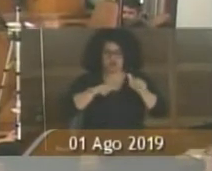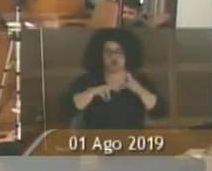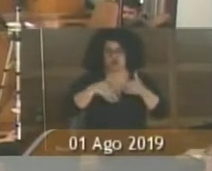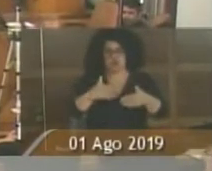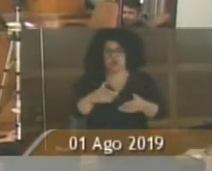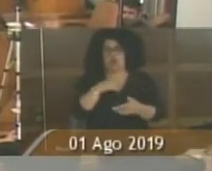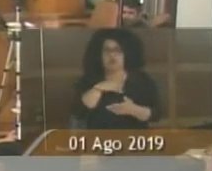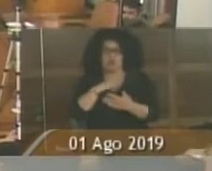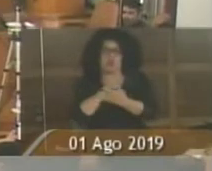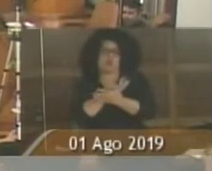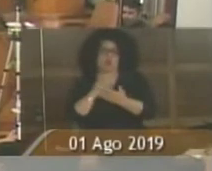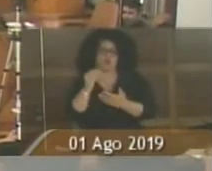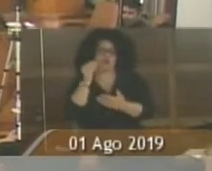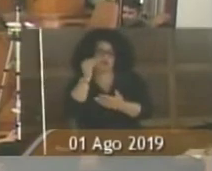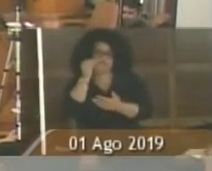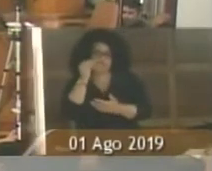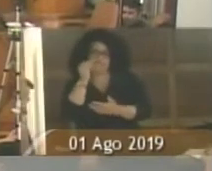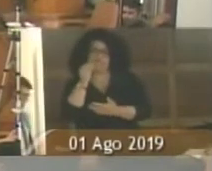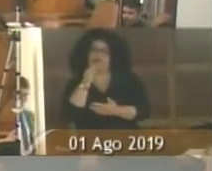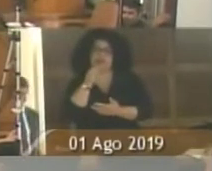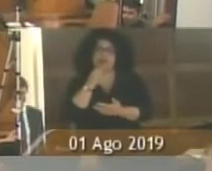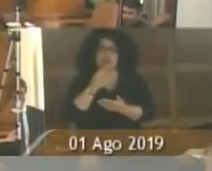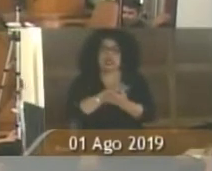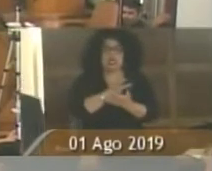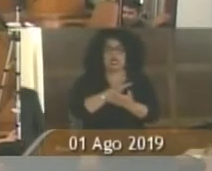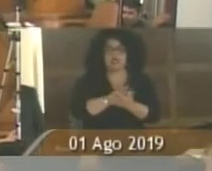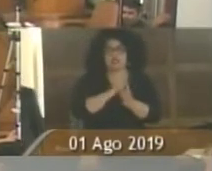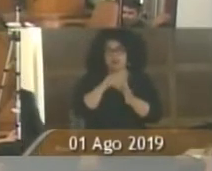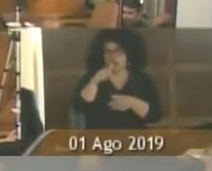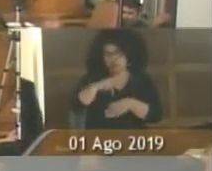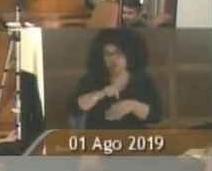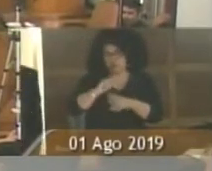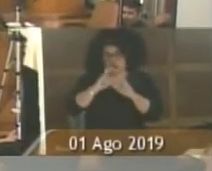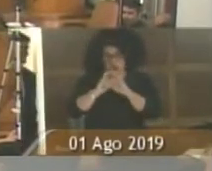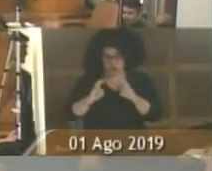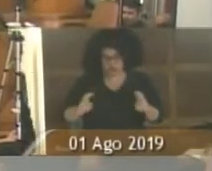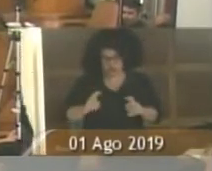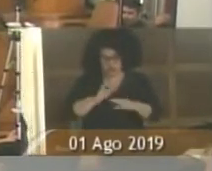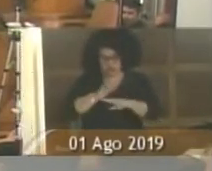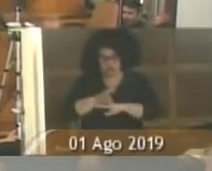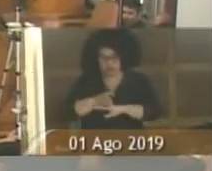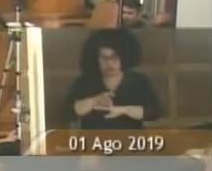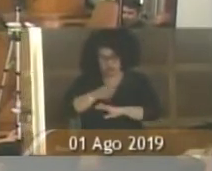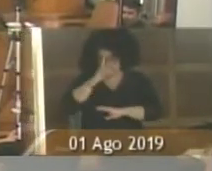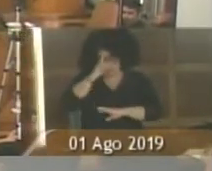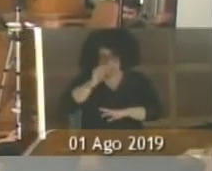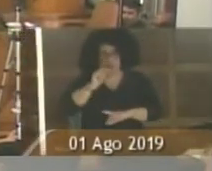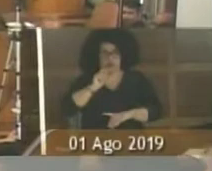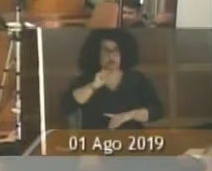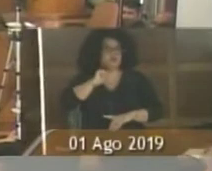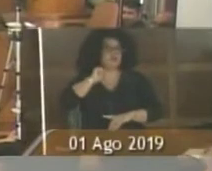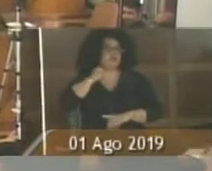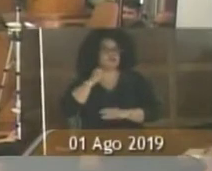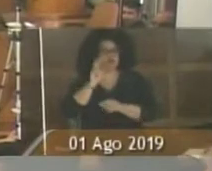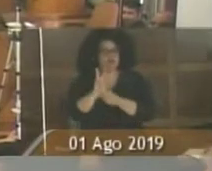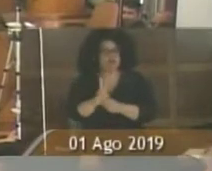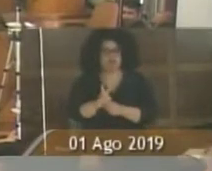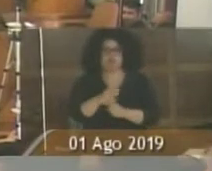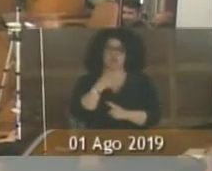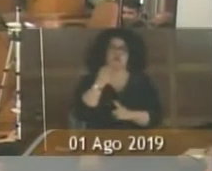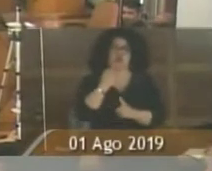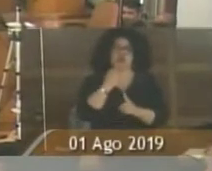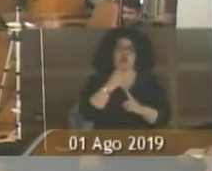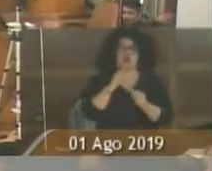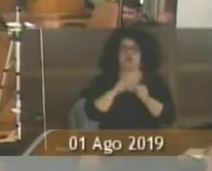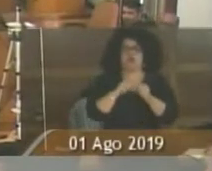pontos falhos. E aí, cabe a essa casa para fiscalizar. Então, não estou amputando eles aqui o direito deles de fazer o que eles acham que